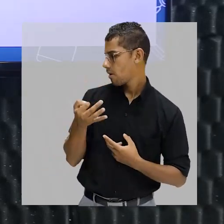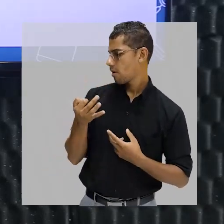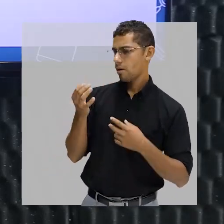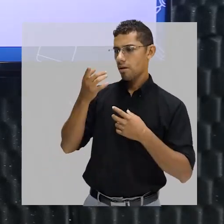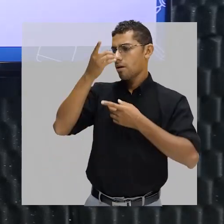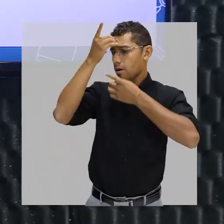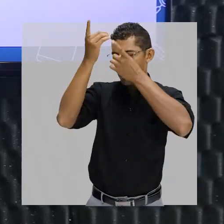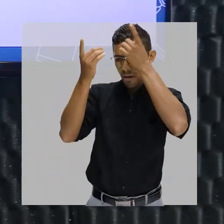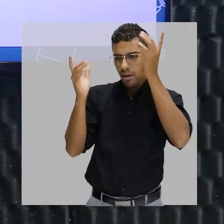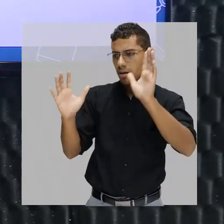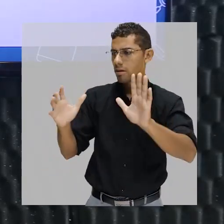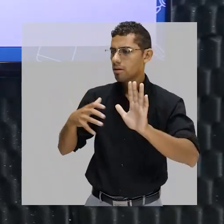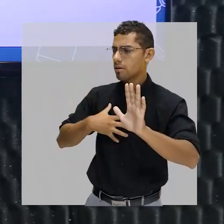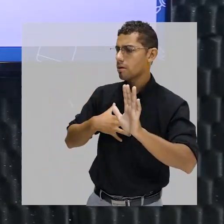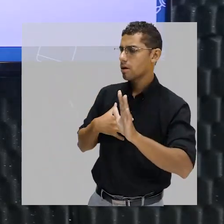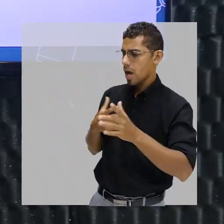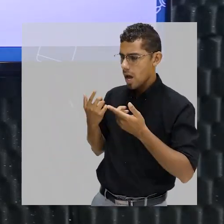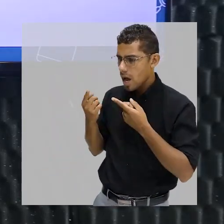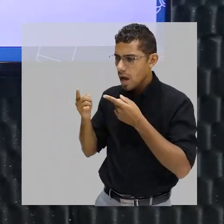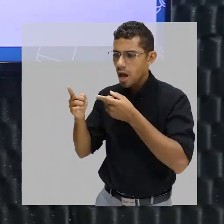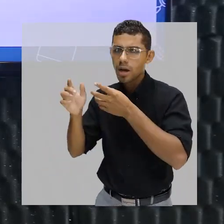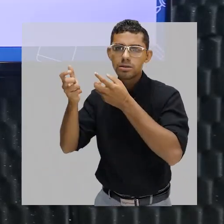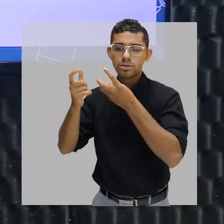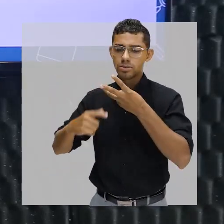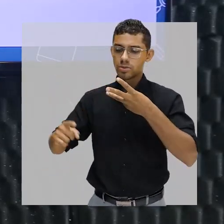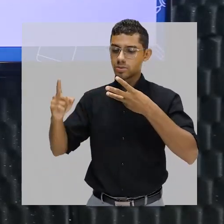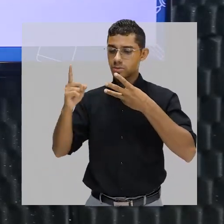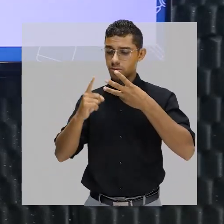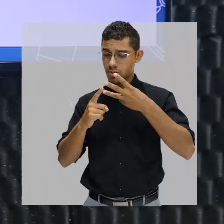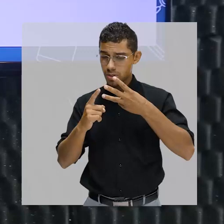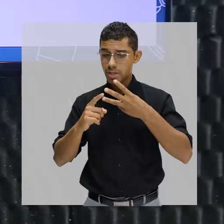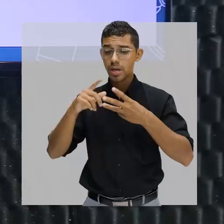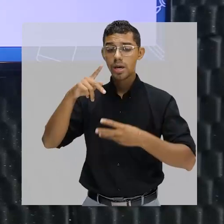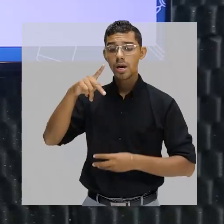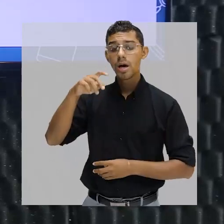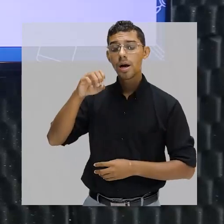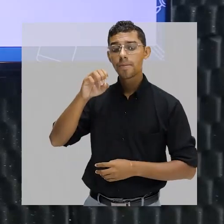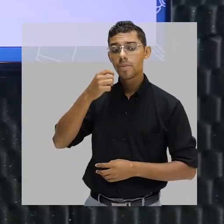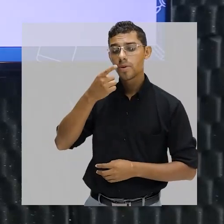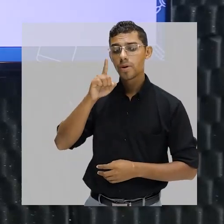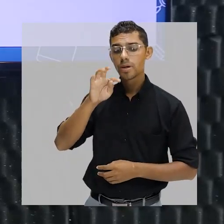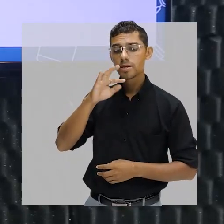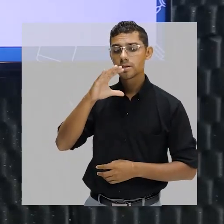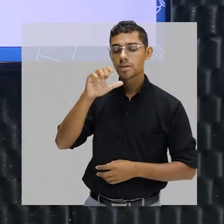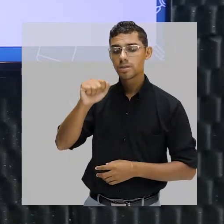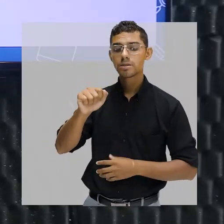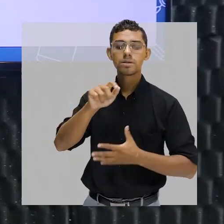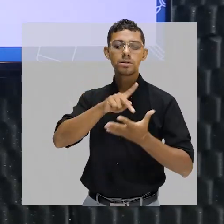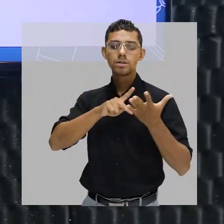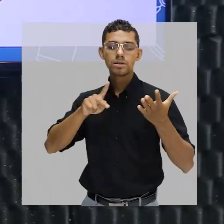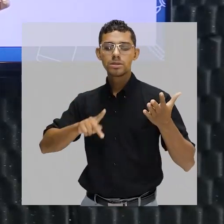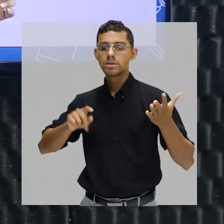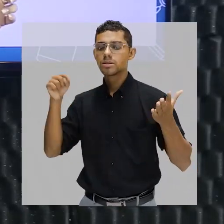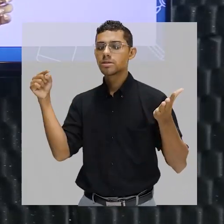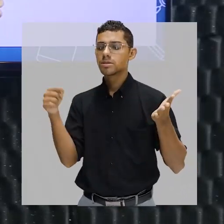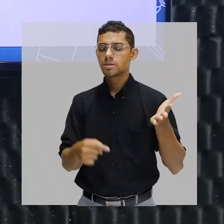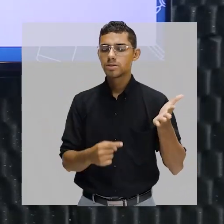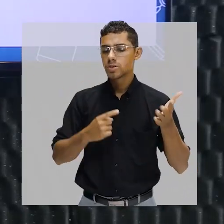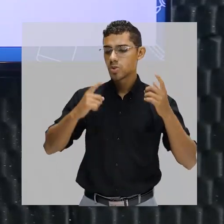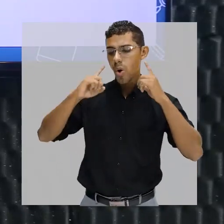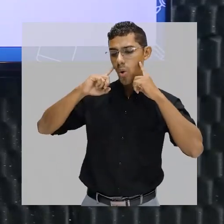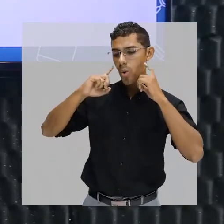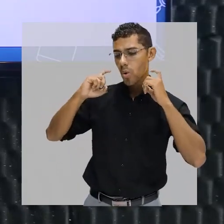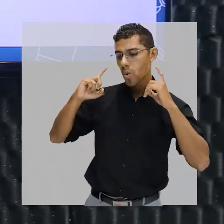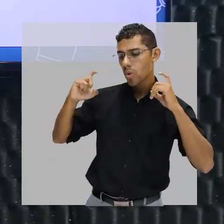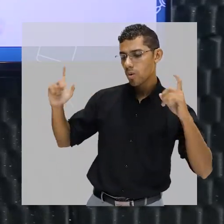ficar comovida, função emotiva. Função poética é o emissor vai trabalhar com a sonoridade,